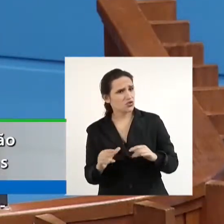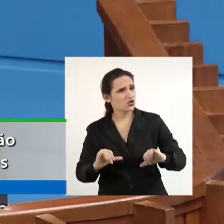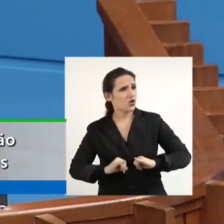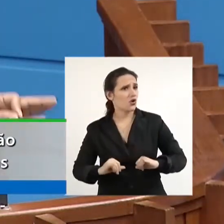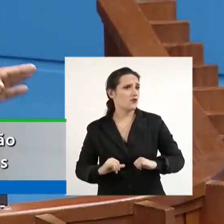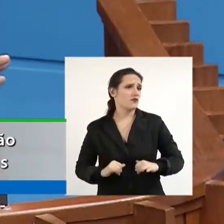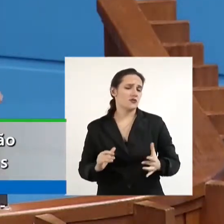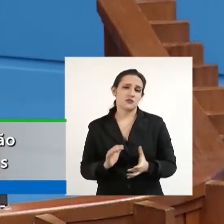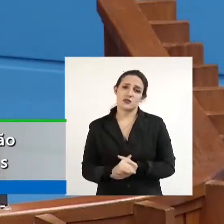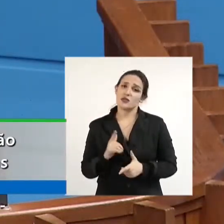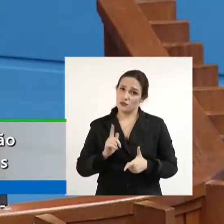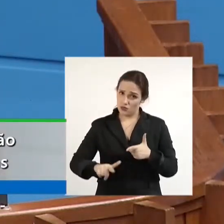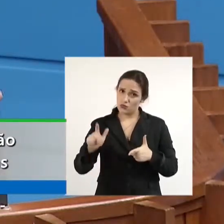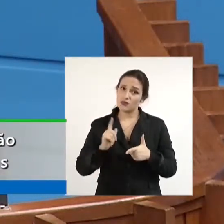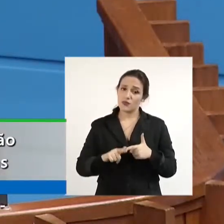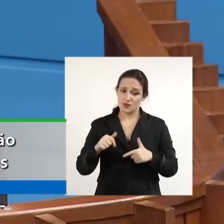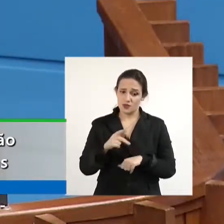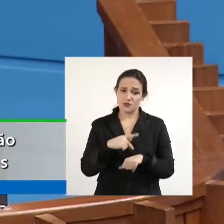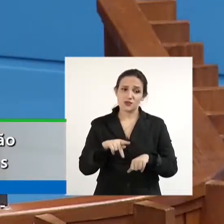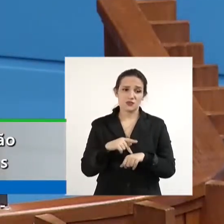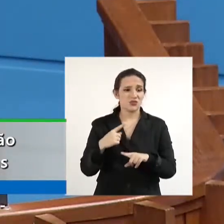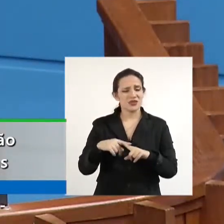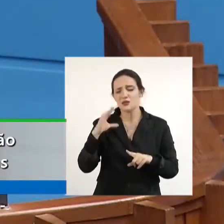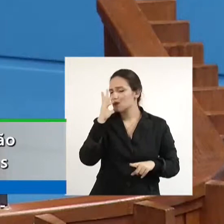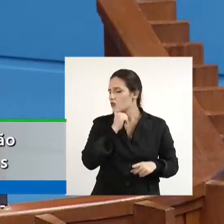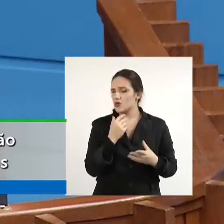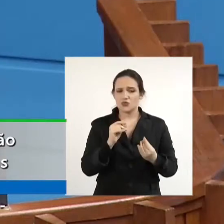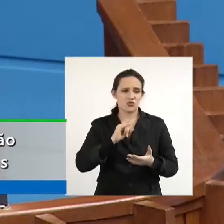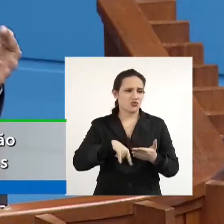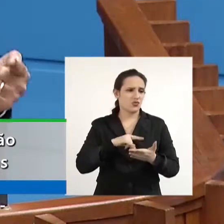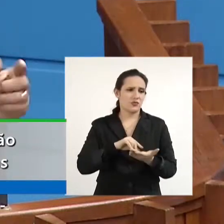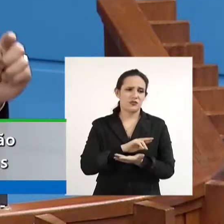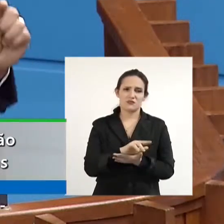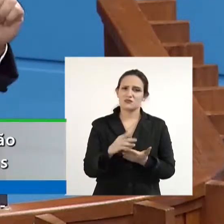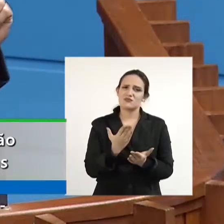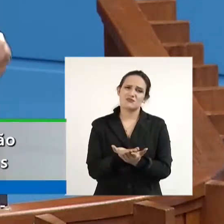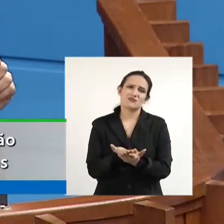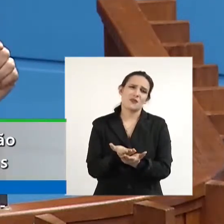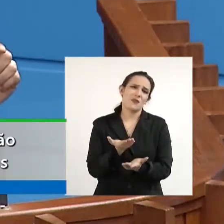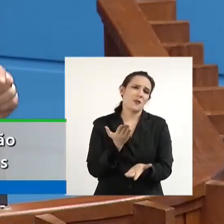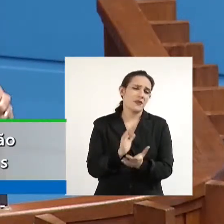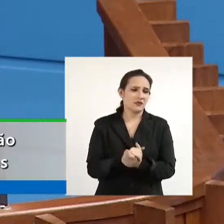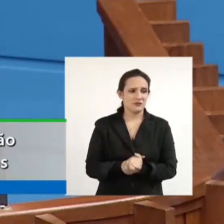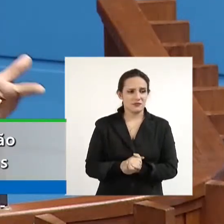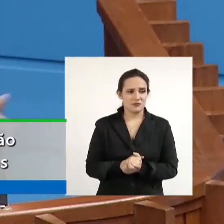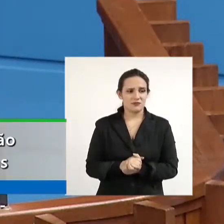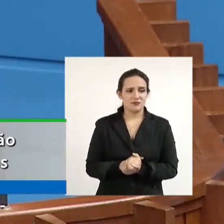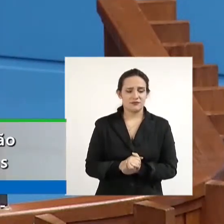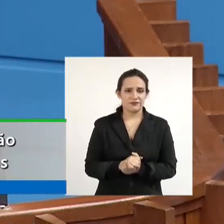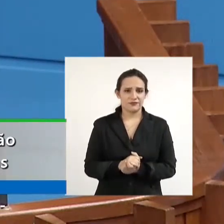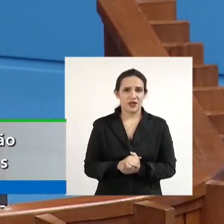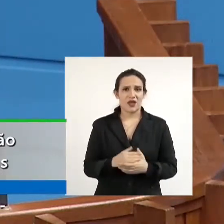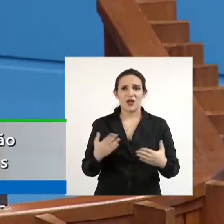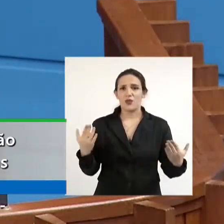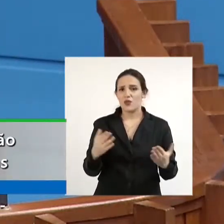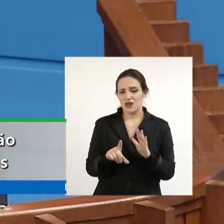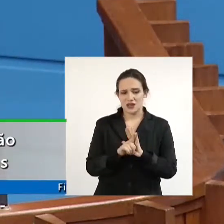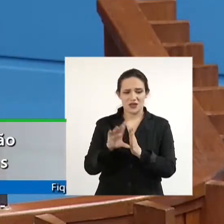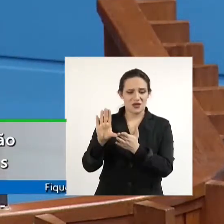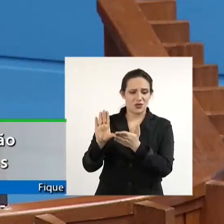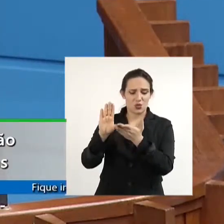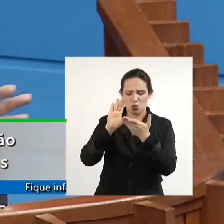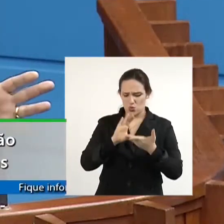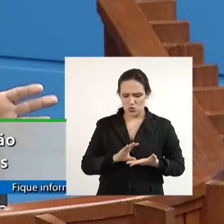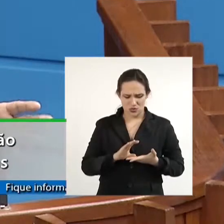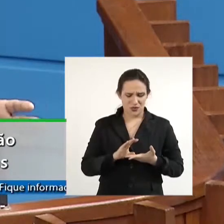esse câncer no nosso país, que é a burocracia. E, principalmente, quando um repasse que é pequeno e justamente para uma área que o poder